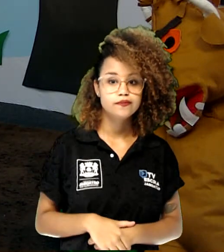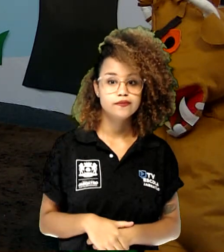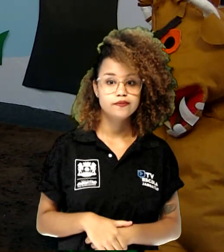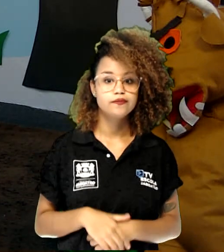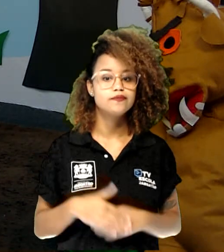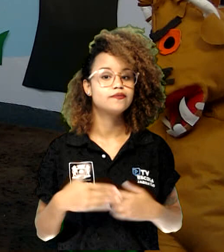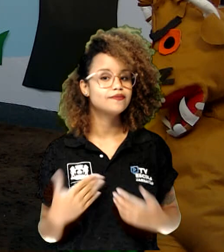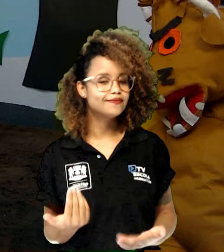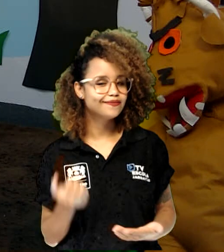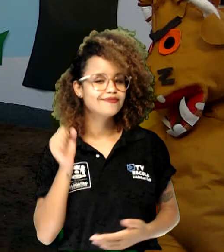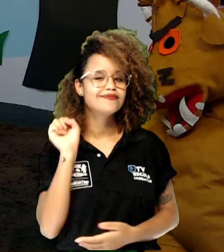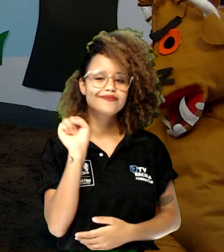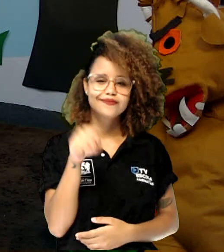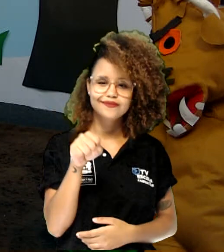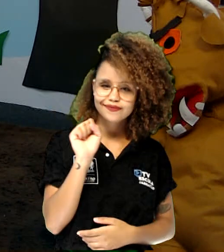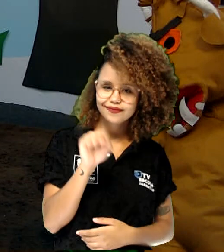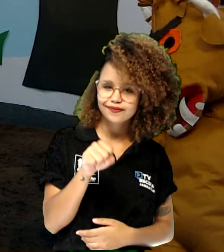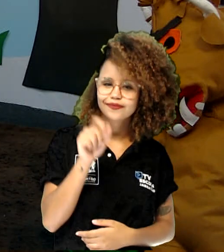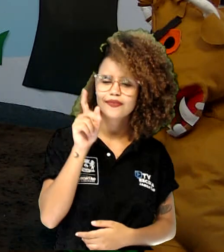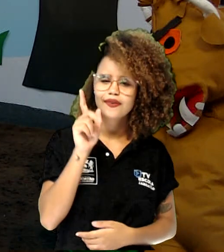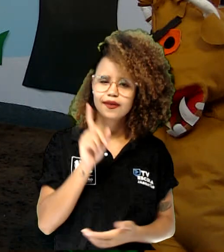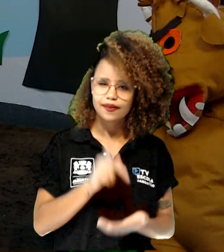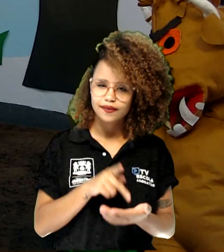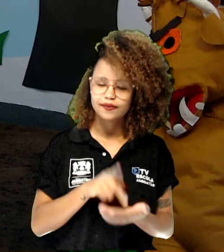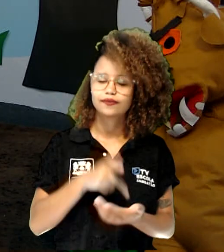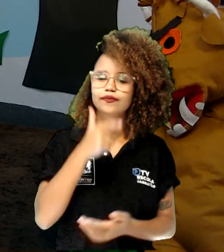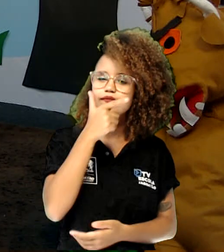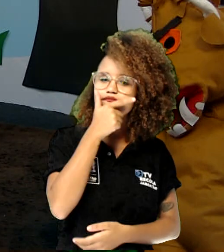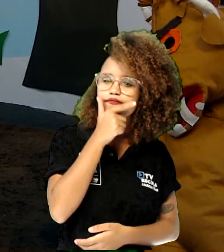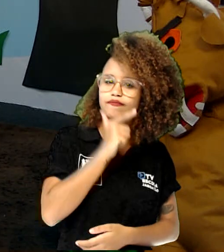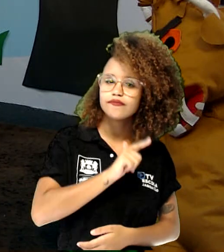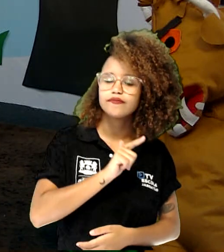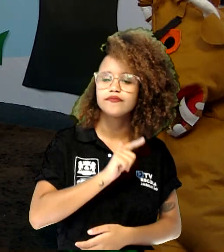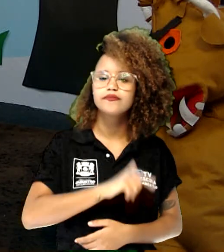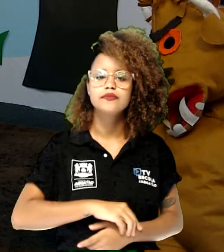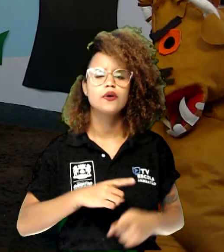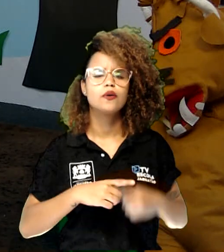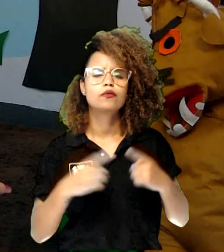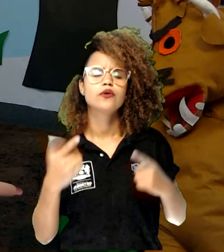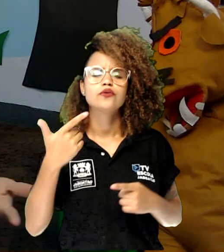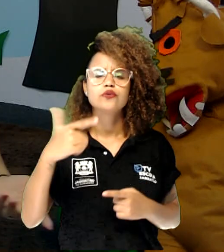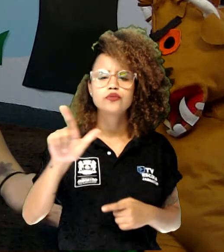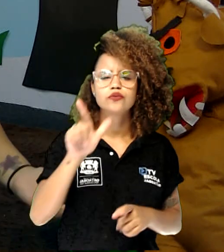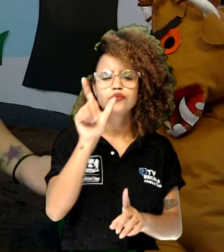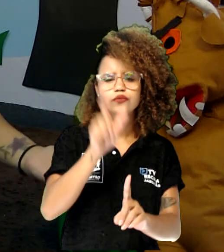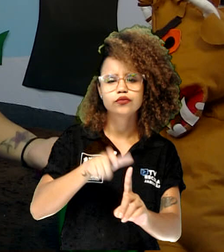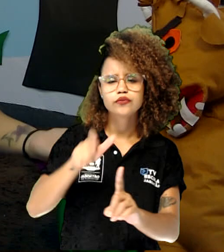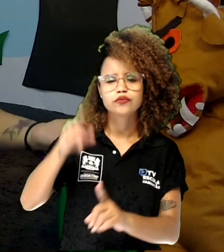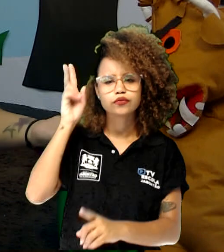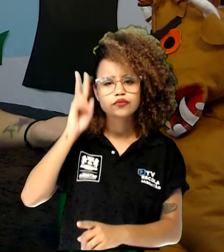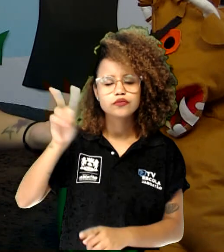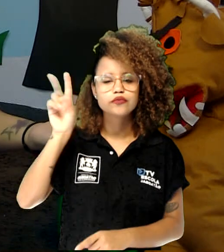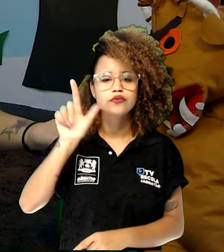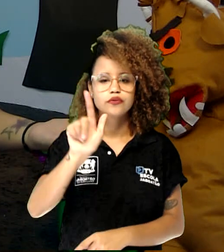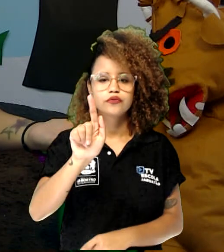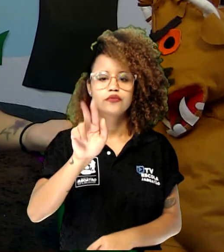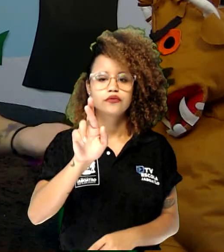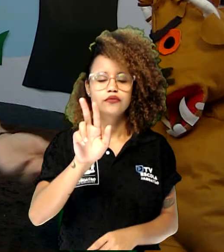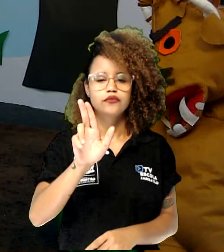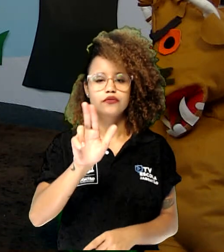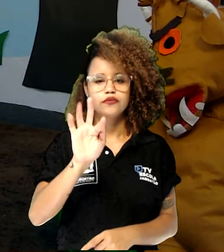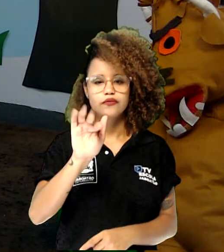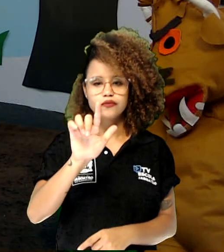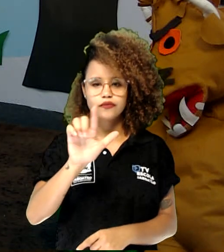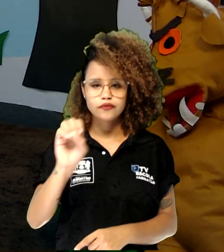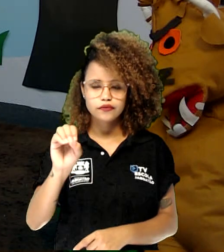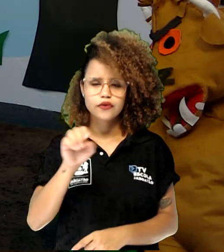Esse mesmo é o queijo. Mas e dos outros personagens da história do Grúfalo?